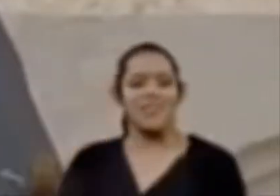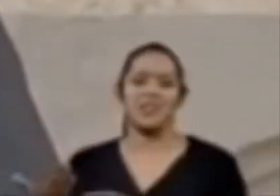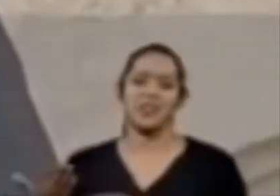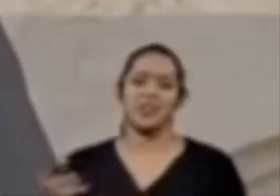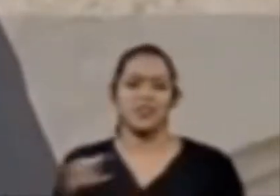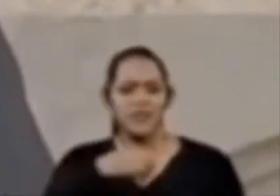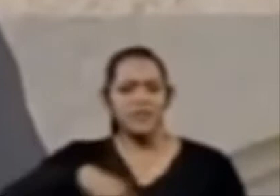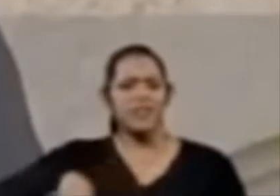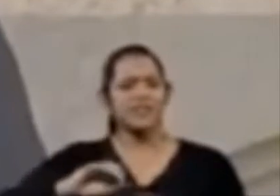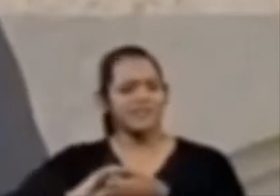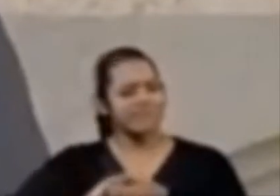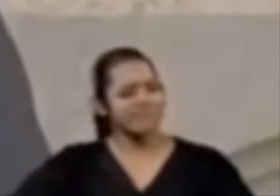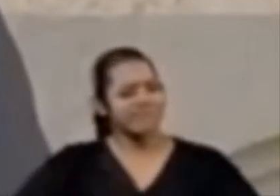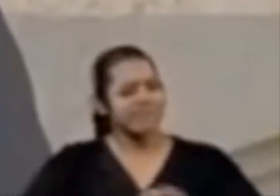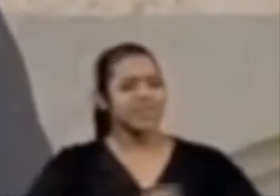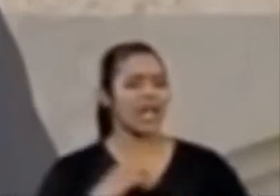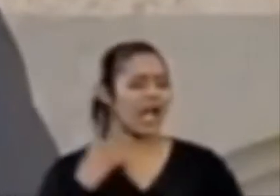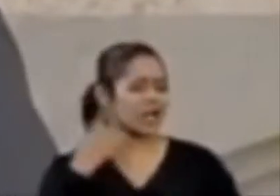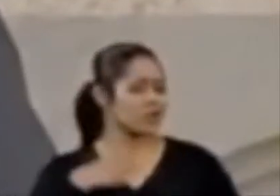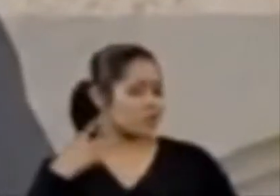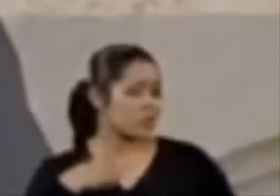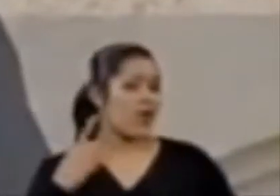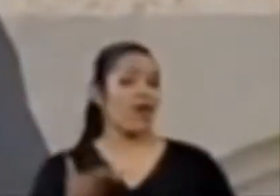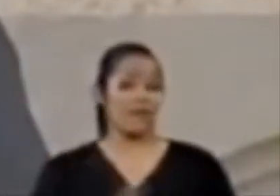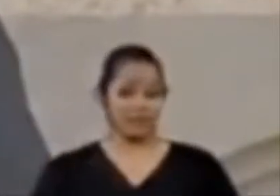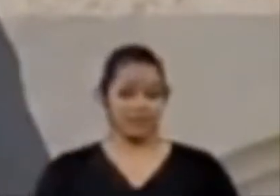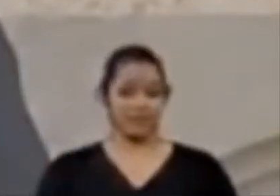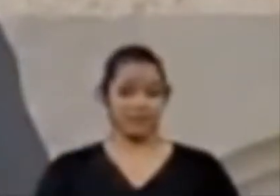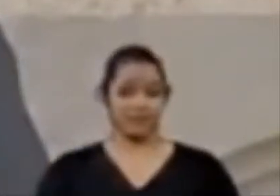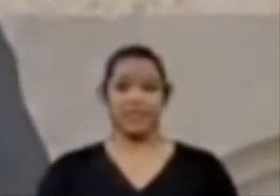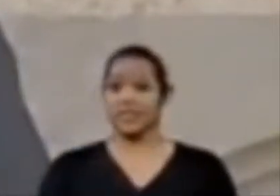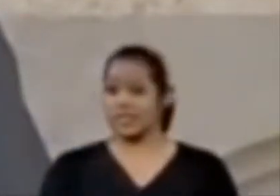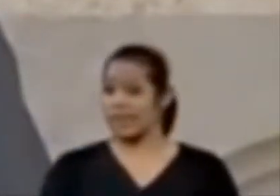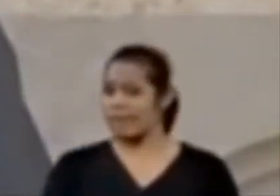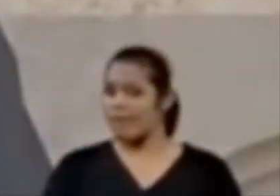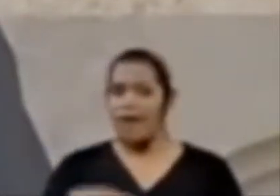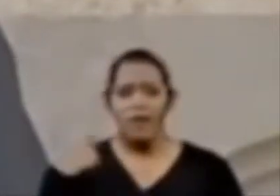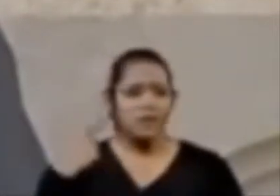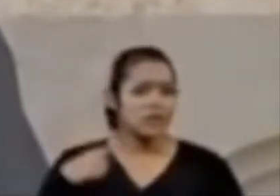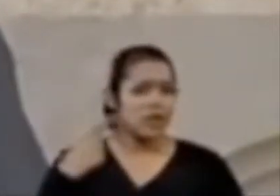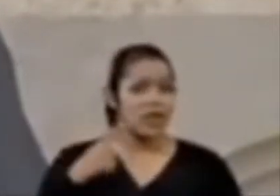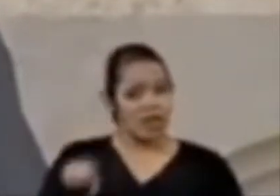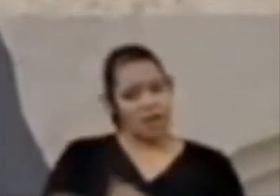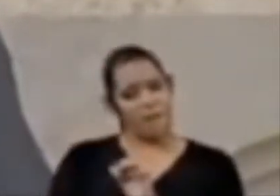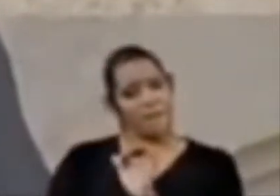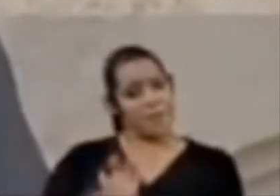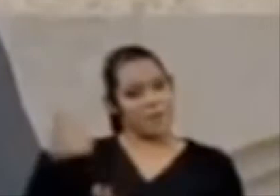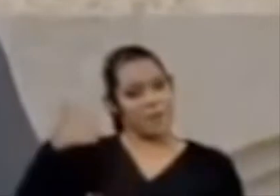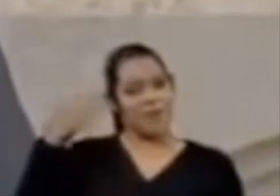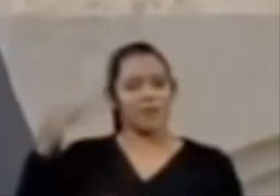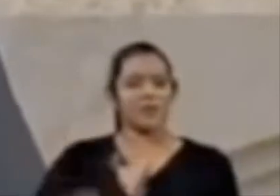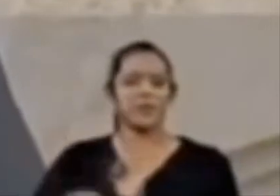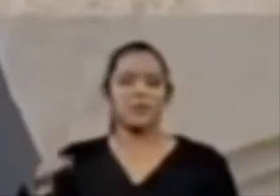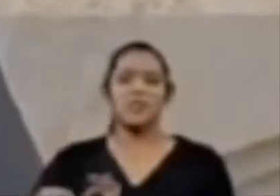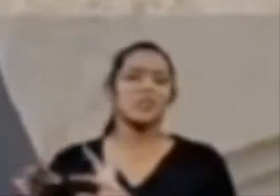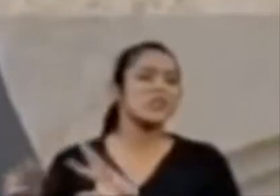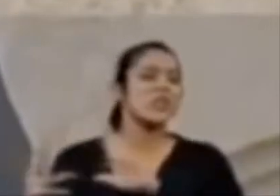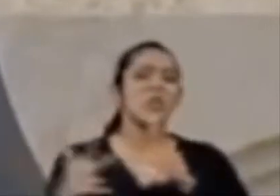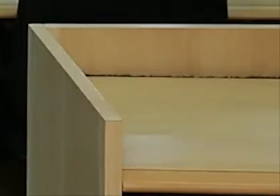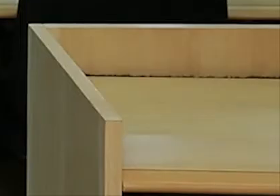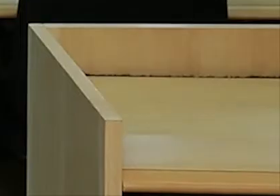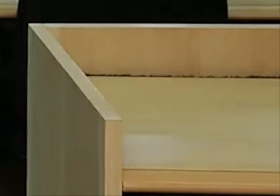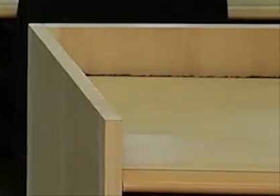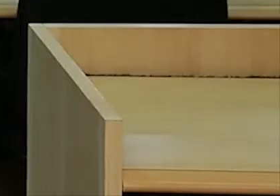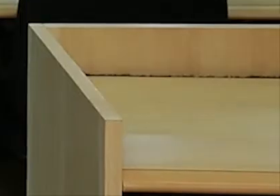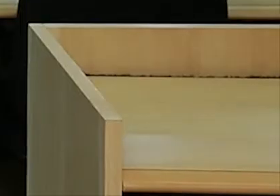primeiros juízes de todas as causas. À advocacia, ele agradeceu o respeito e a